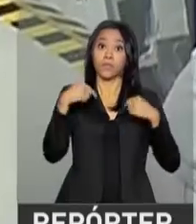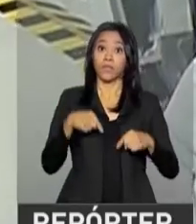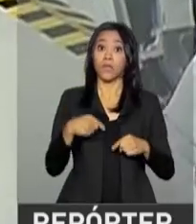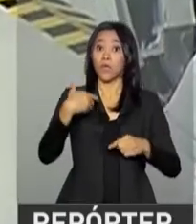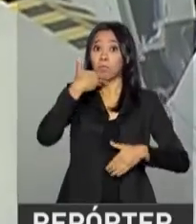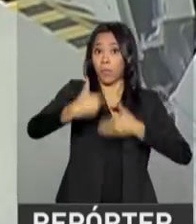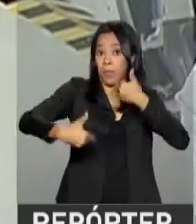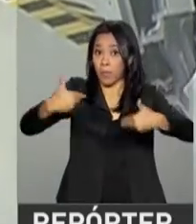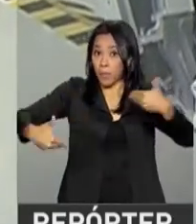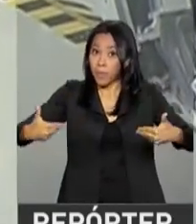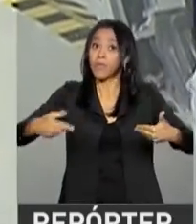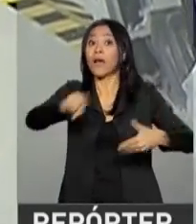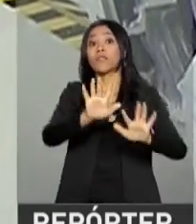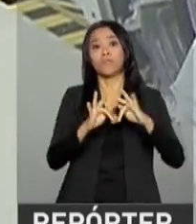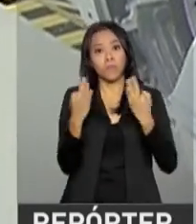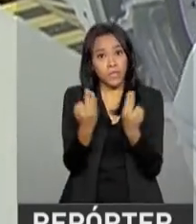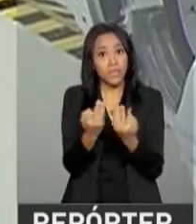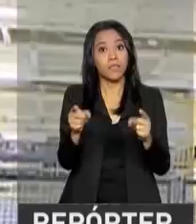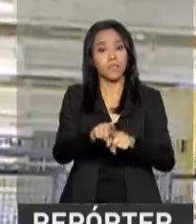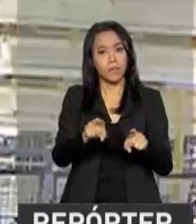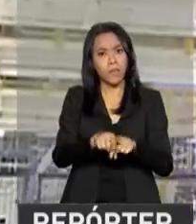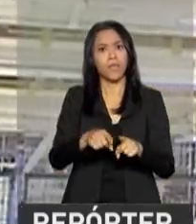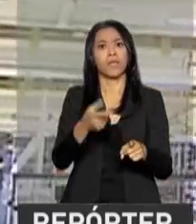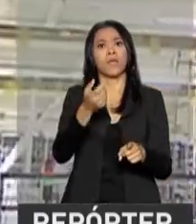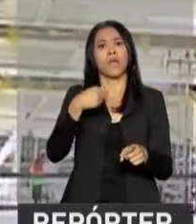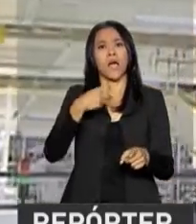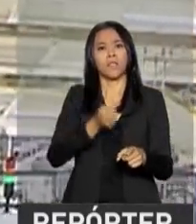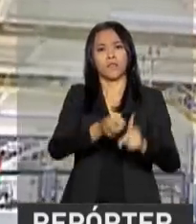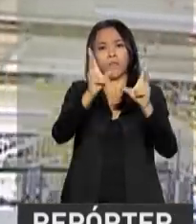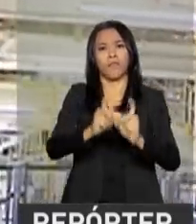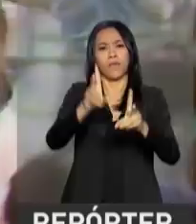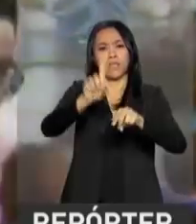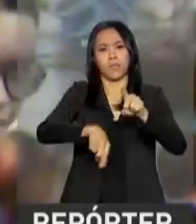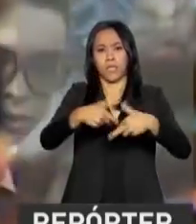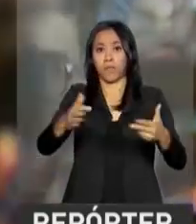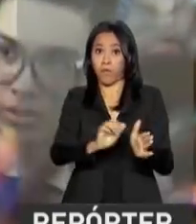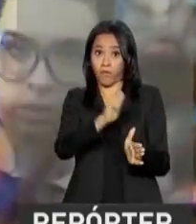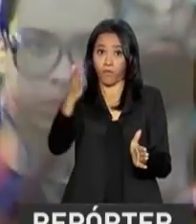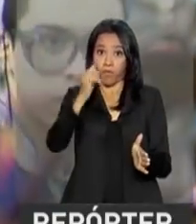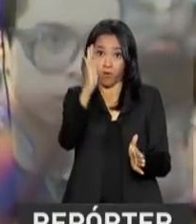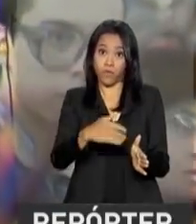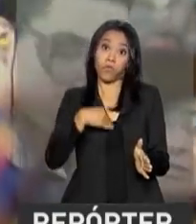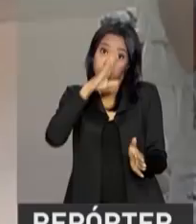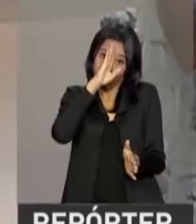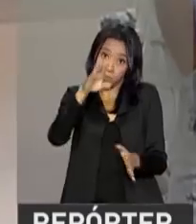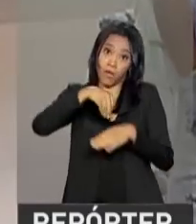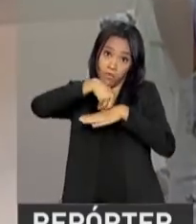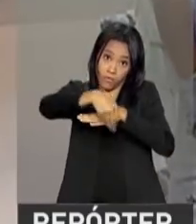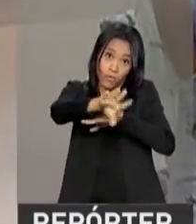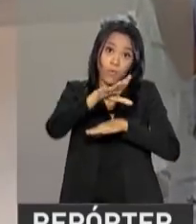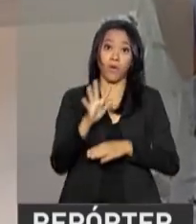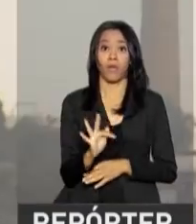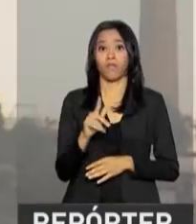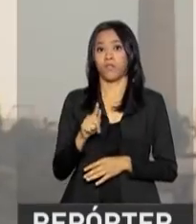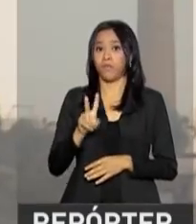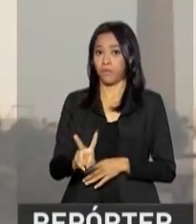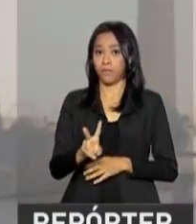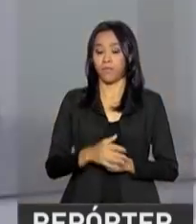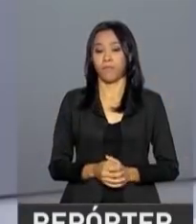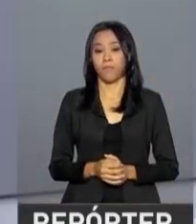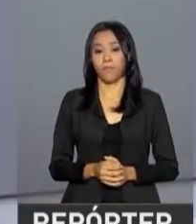demanda o consumo das famílias e as exportações foram os principais componentes informou a fgv